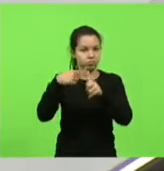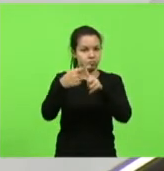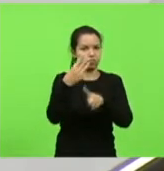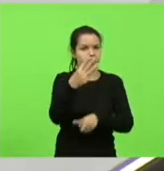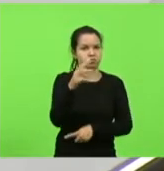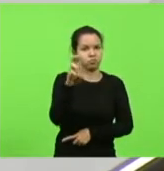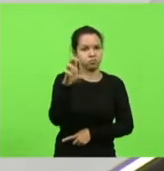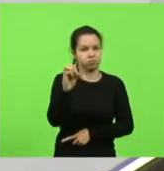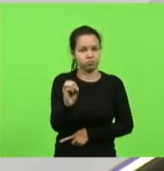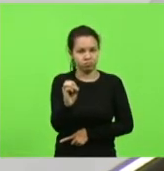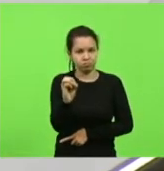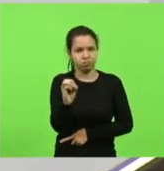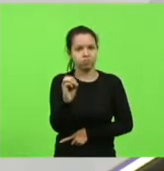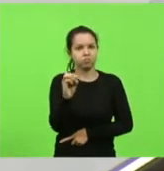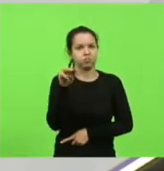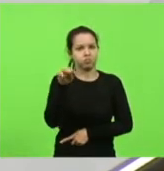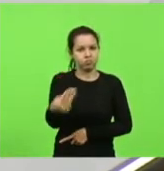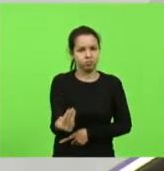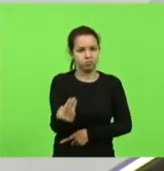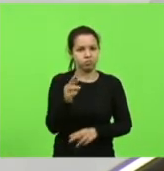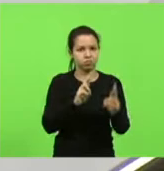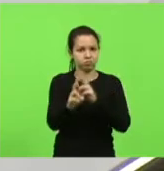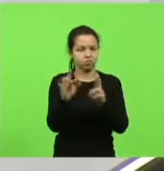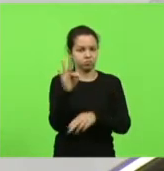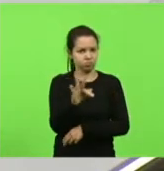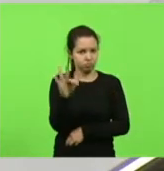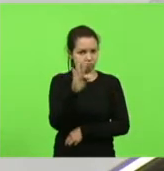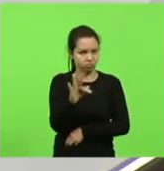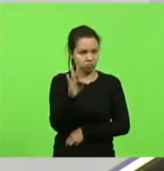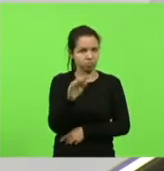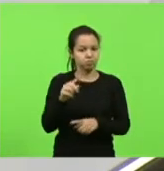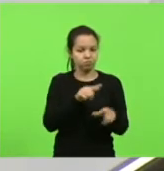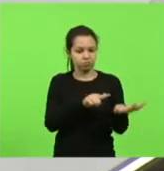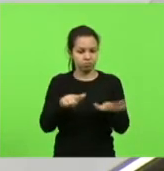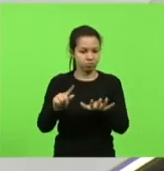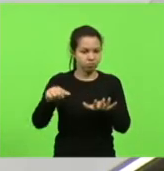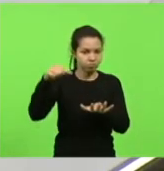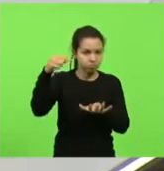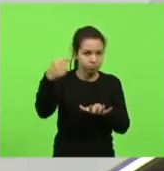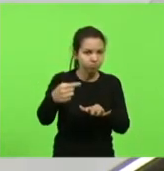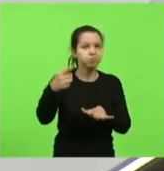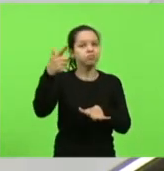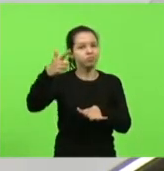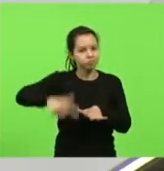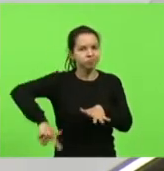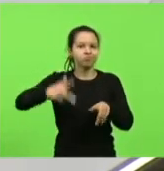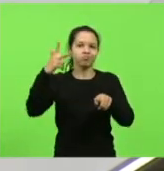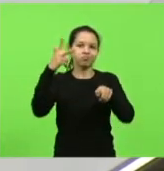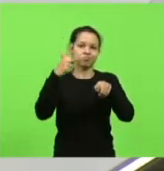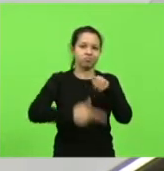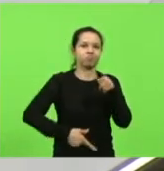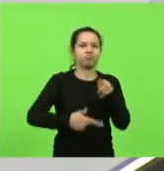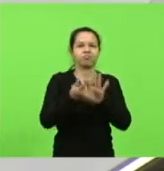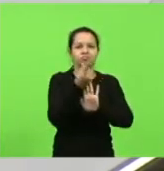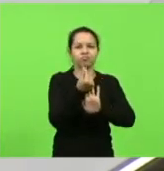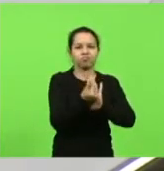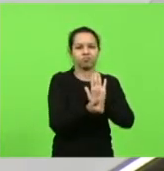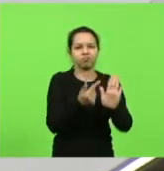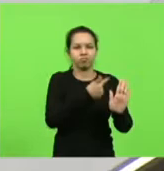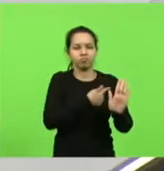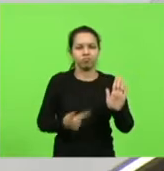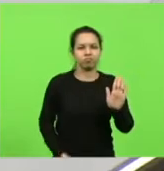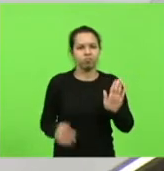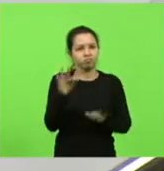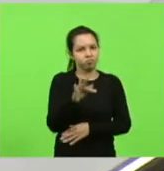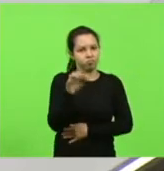em rodovias federais, na semana seguinte, tivemos mais um corte do orçamento do governo federal em Santa Catarina.